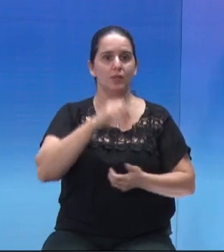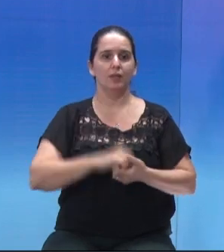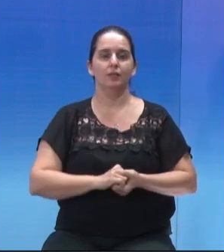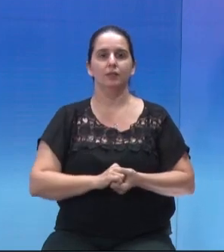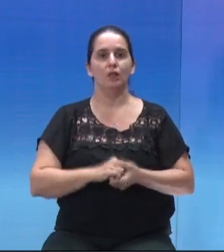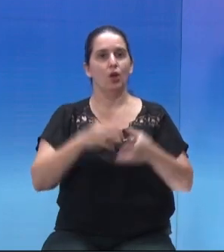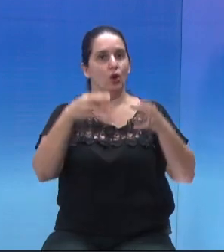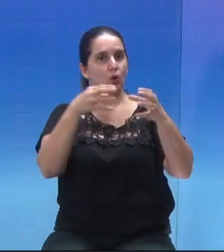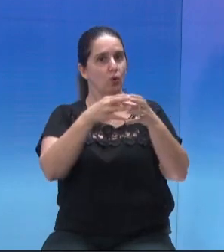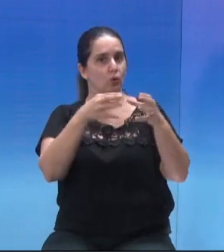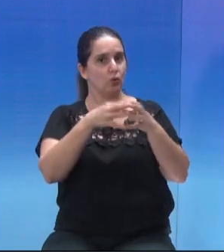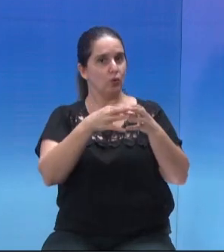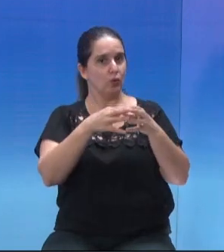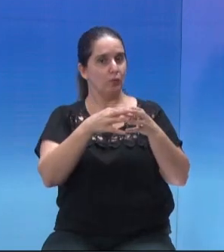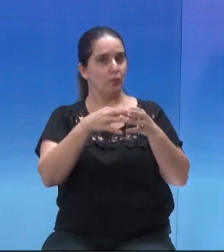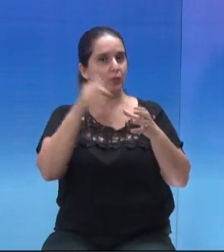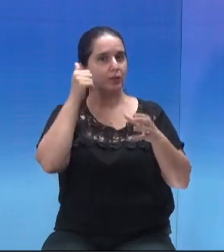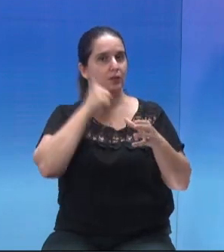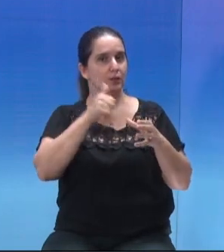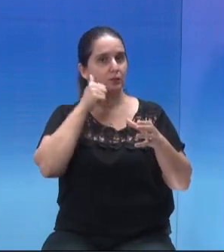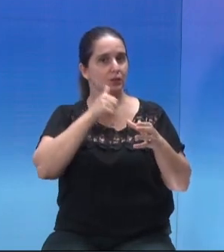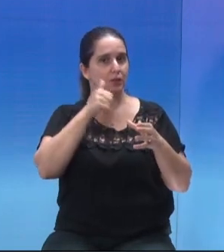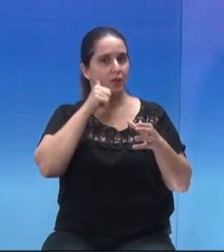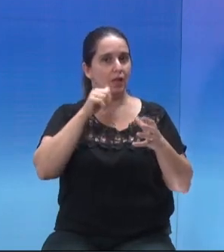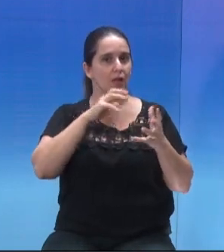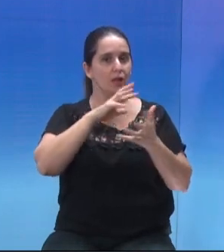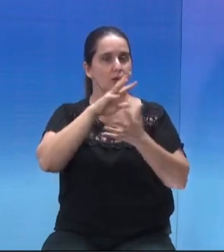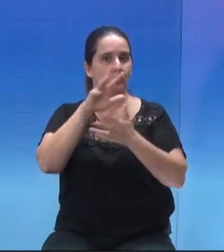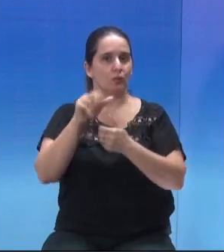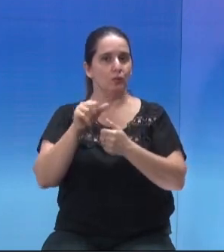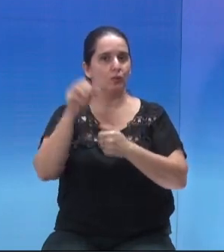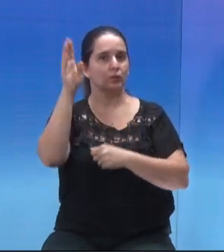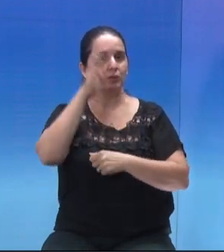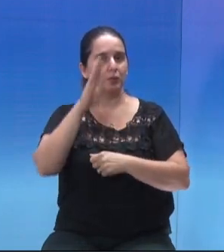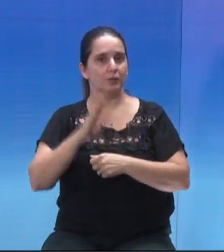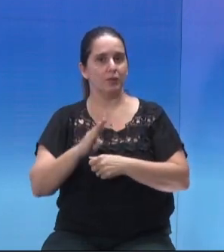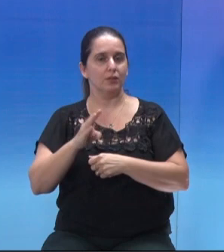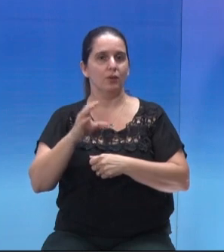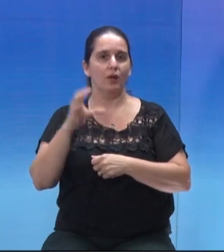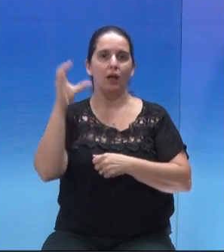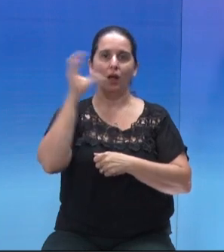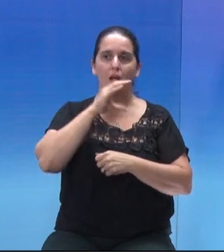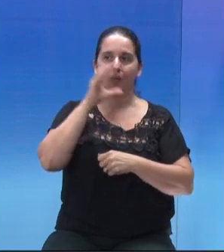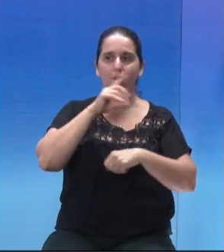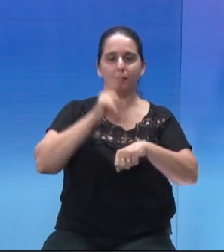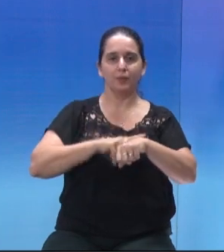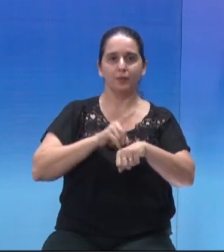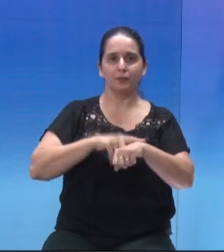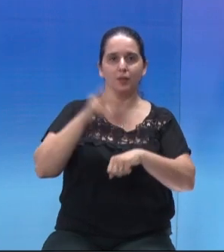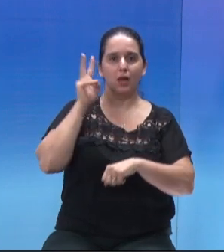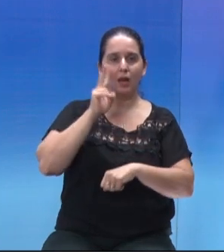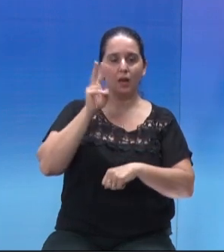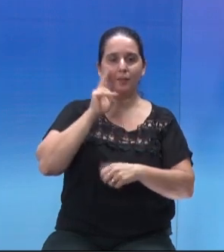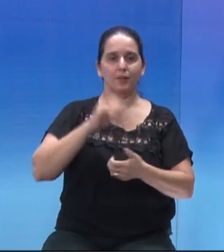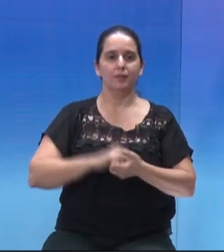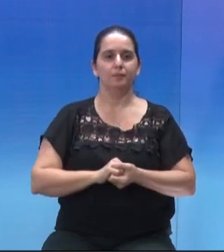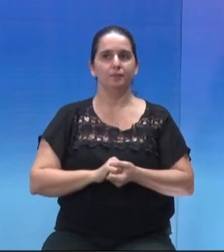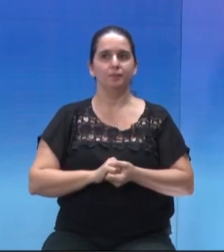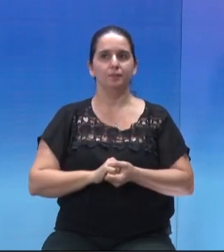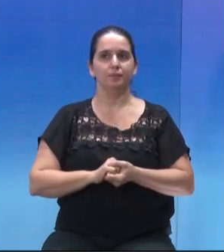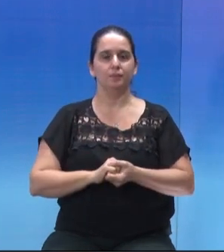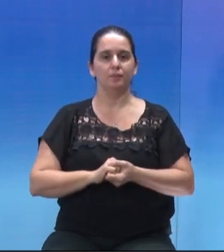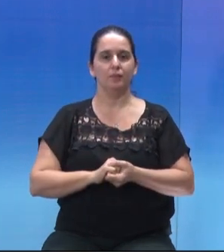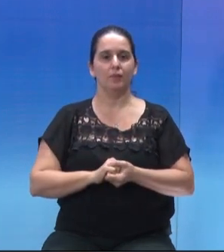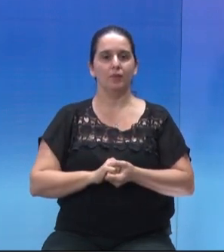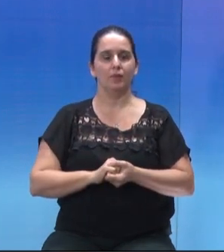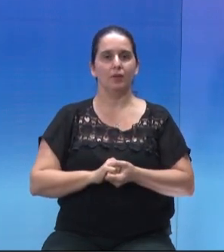das mulheres, um pouquinho no mundo, também no Brasil. Rapidamente, que é para a gente se situar. Porque nós temos aqui, a gente